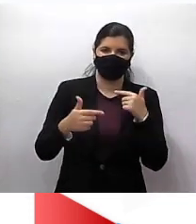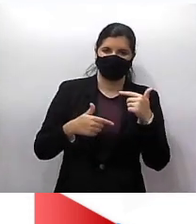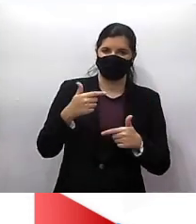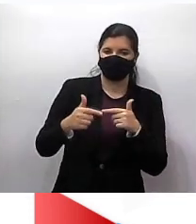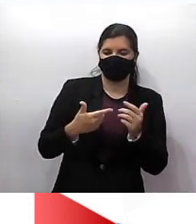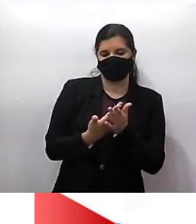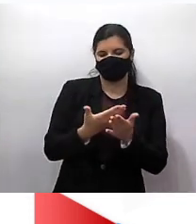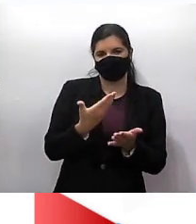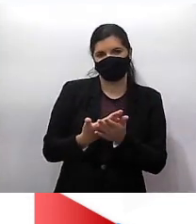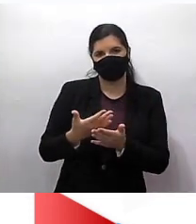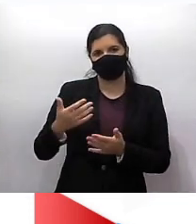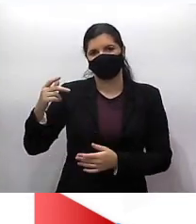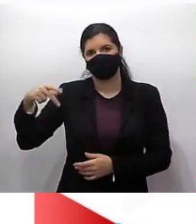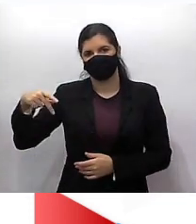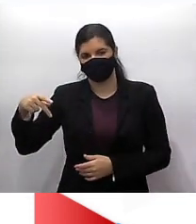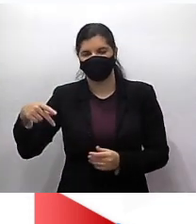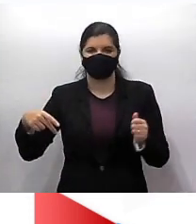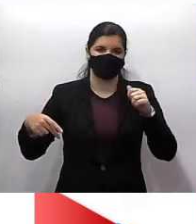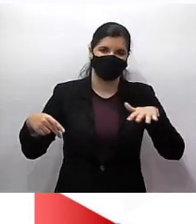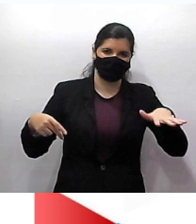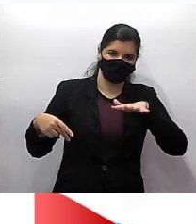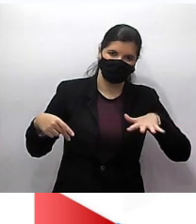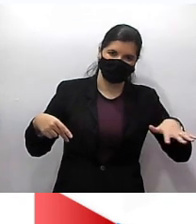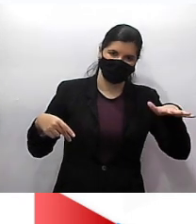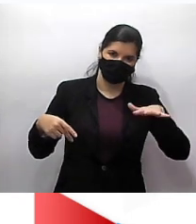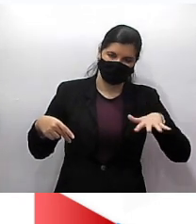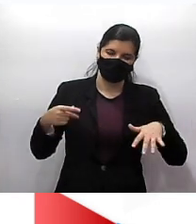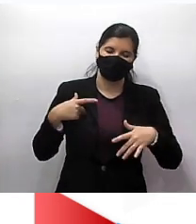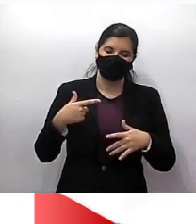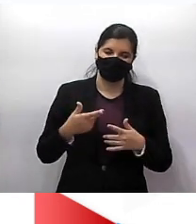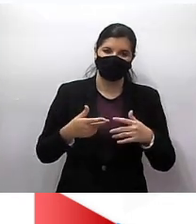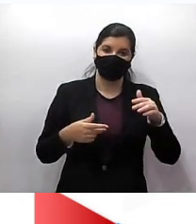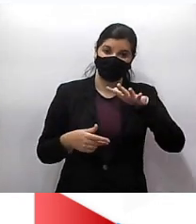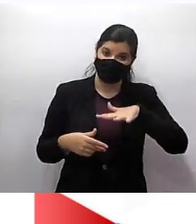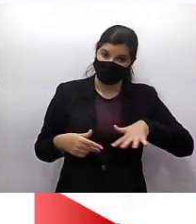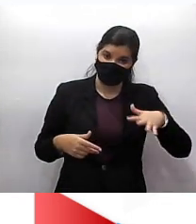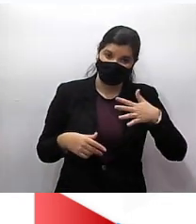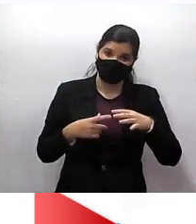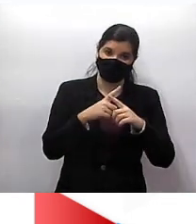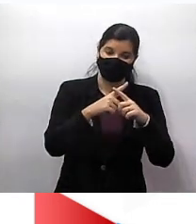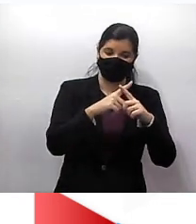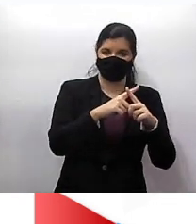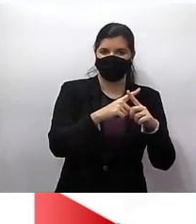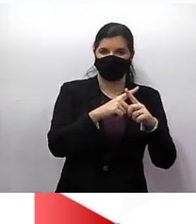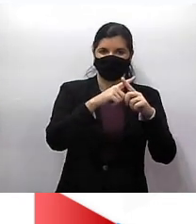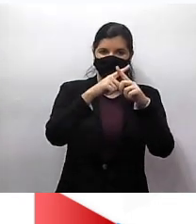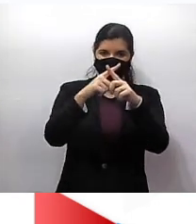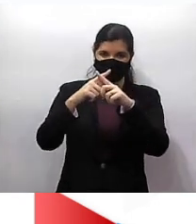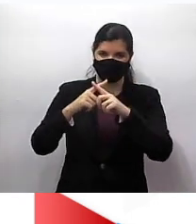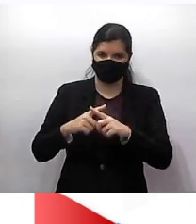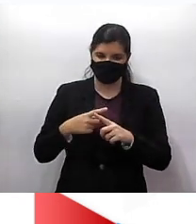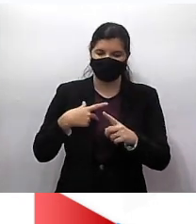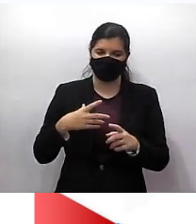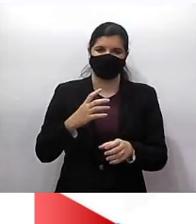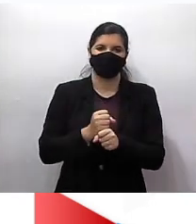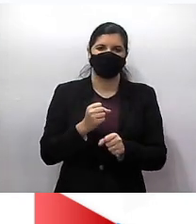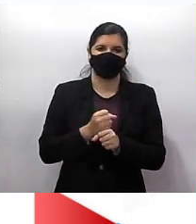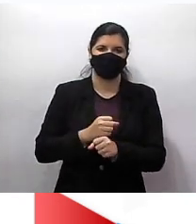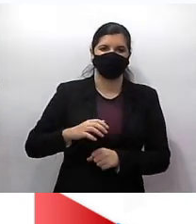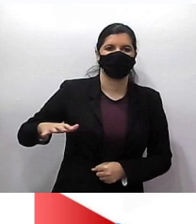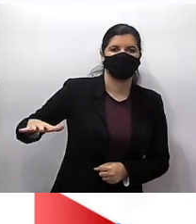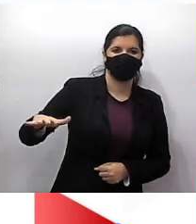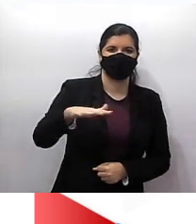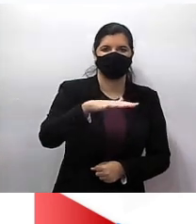e como é trabalhar com a área. A área, eu vou fazer um produto de um lado pelo outro para calcular a